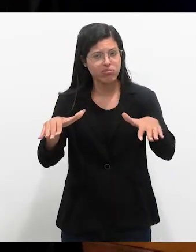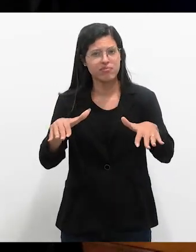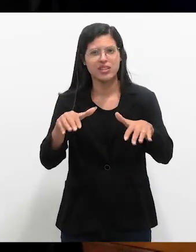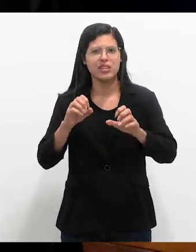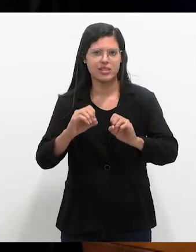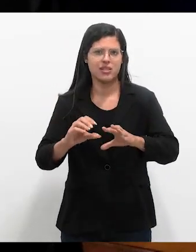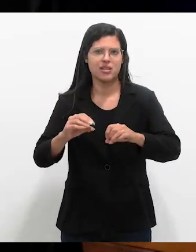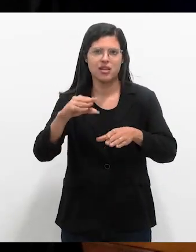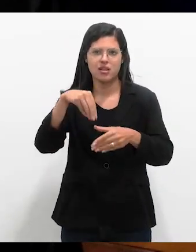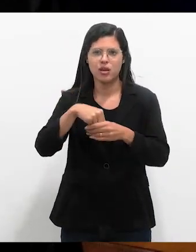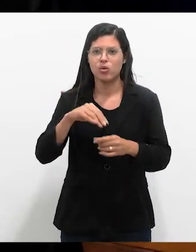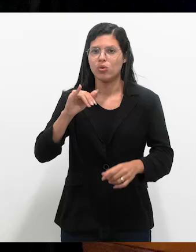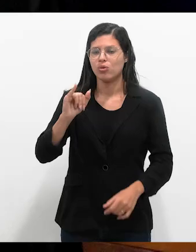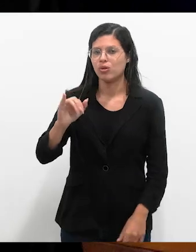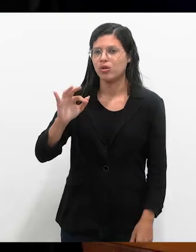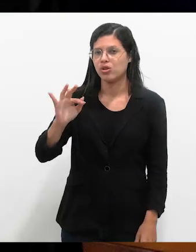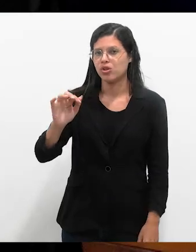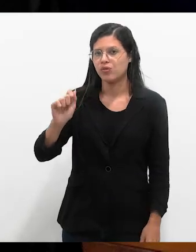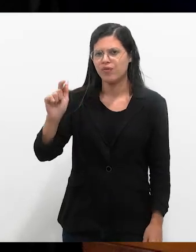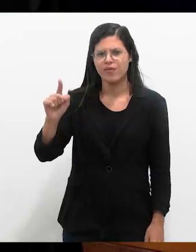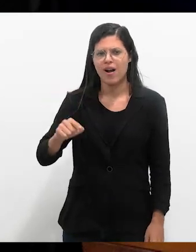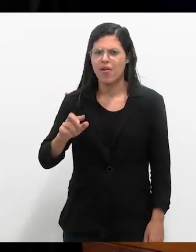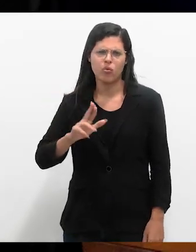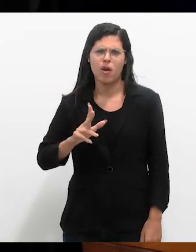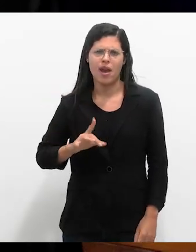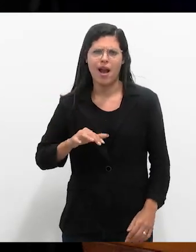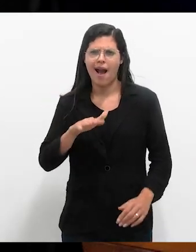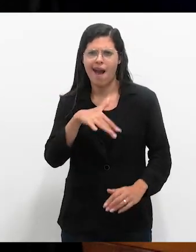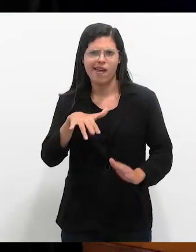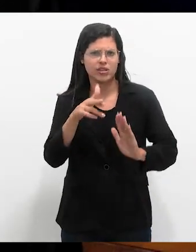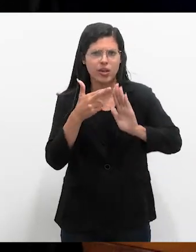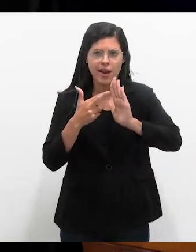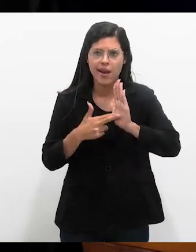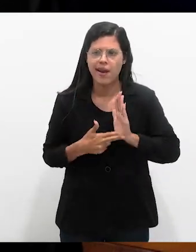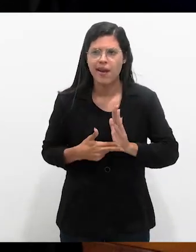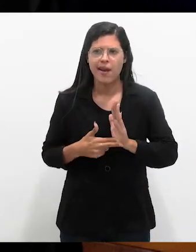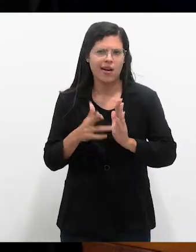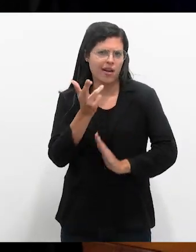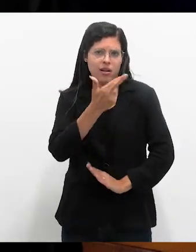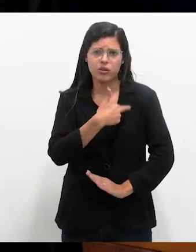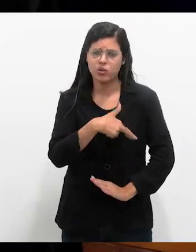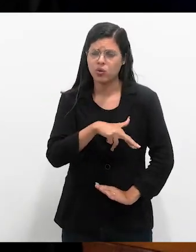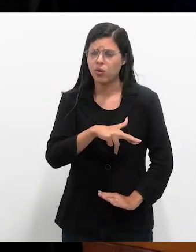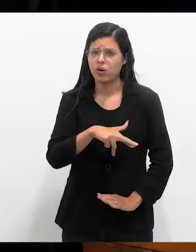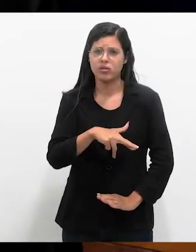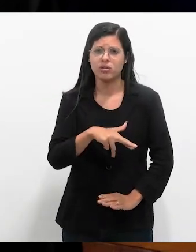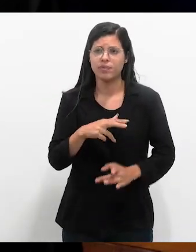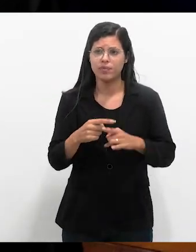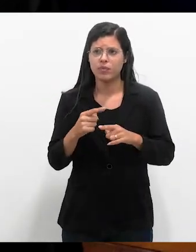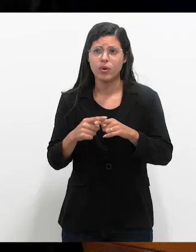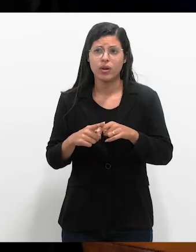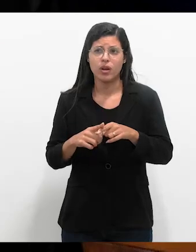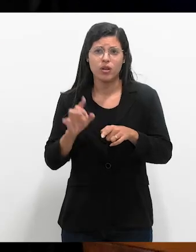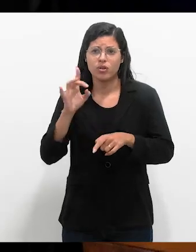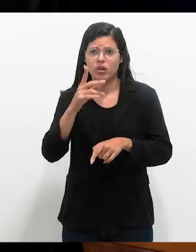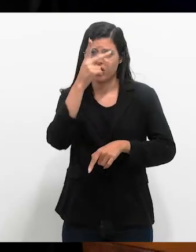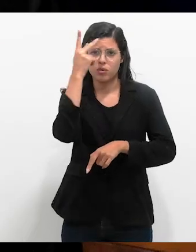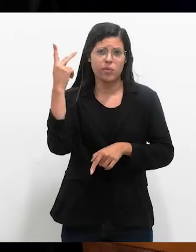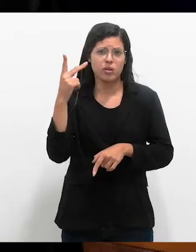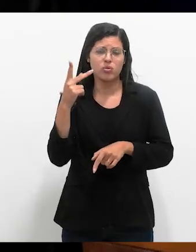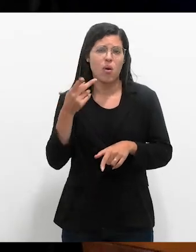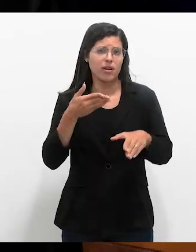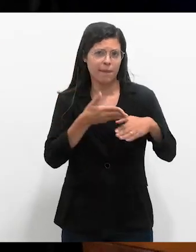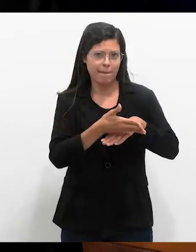Ifá, Luzia. Não simplesmente a parte litúrgica, a parte realmente religiosa, porque isso vai ficar ligado somente às pessoas